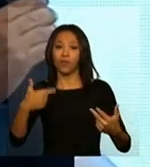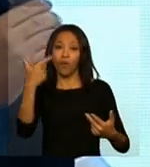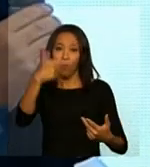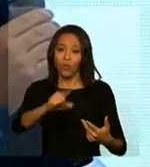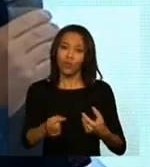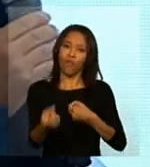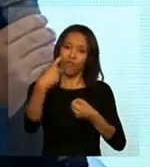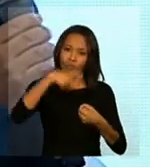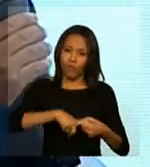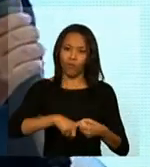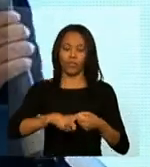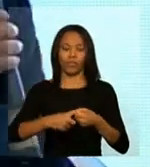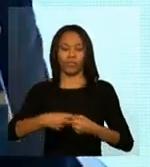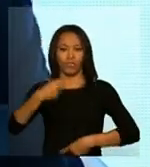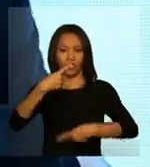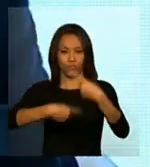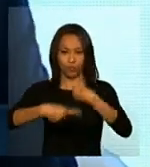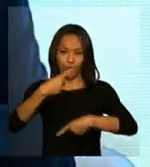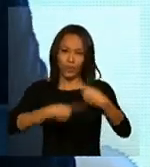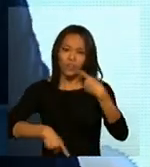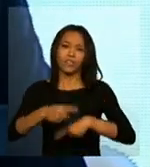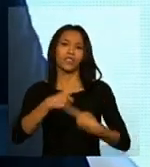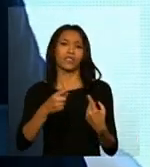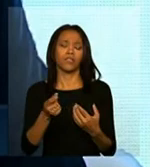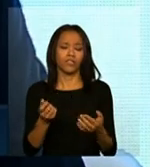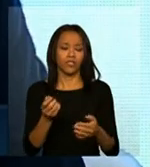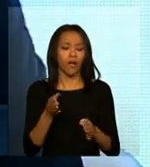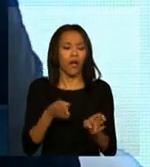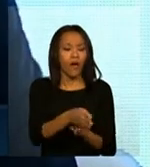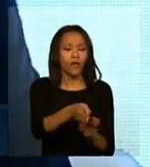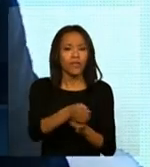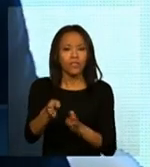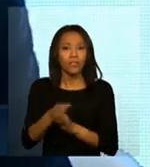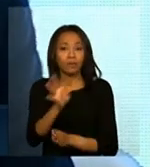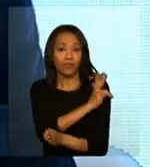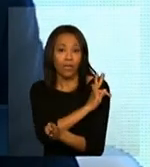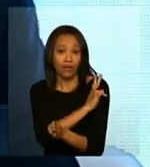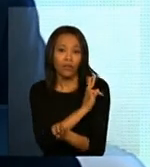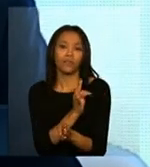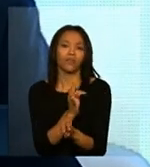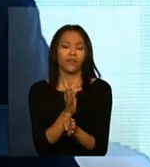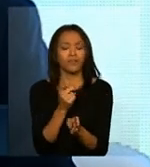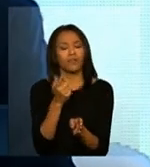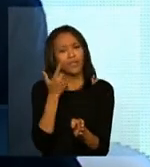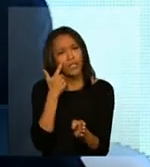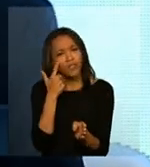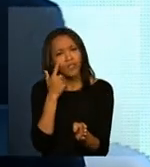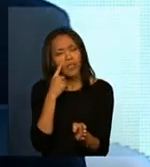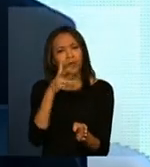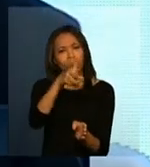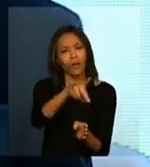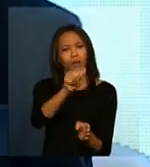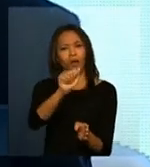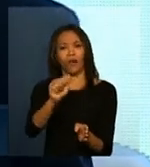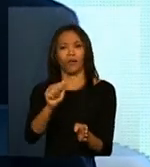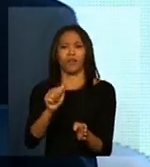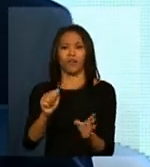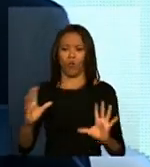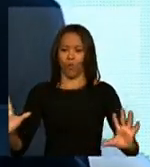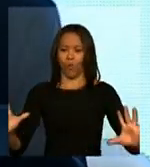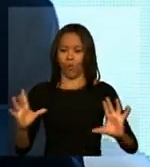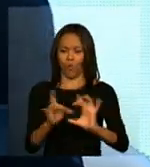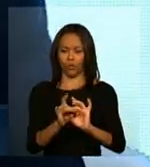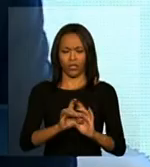de assistência técnica e extensão rural, quer dizer, acho que a gente tem que ver o PAA também em todo esse contexto que permitiu que a